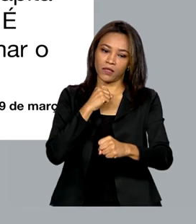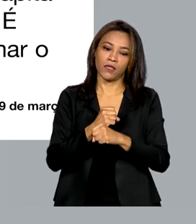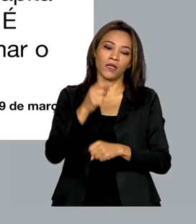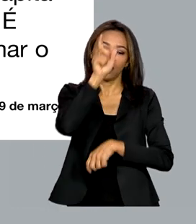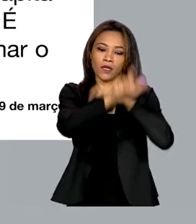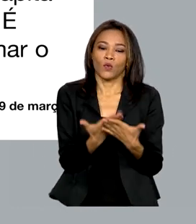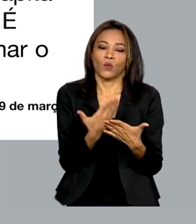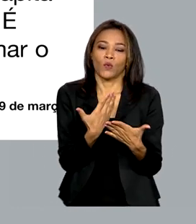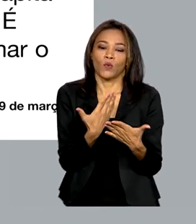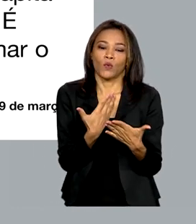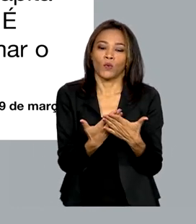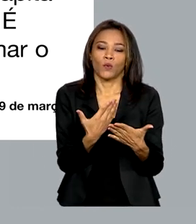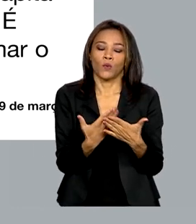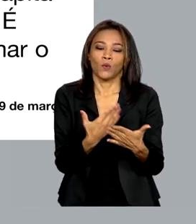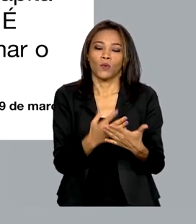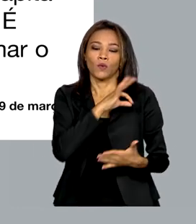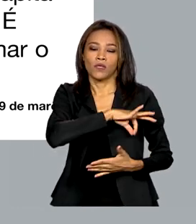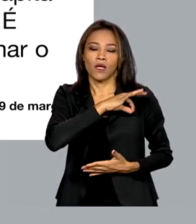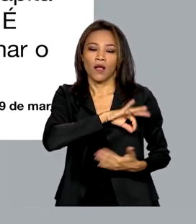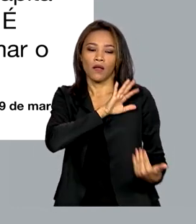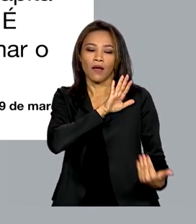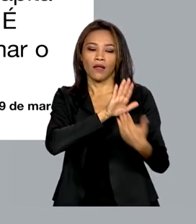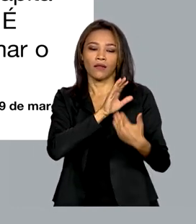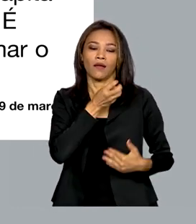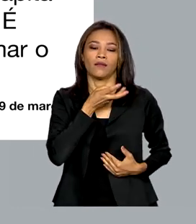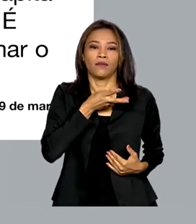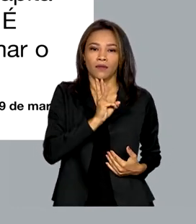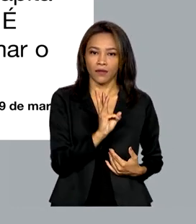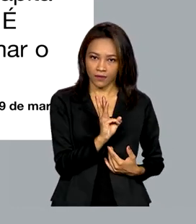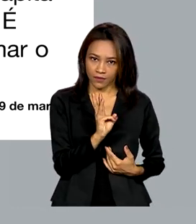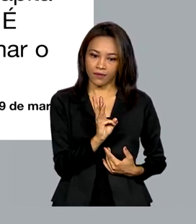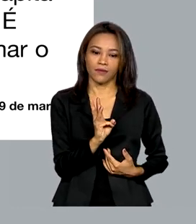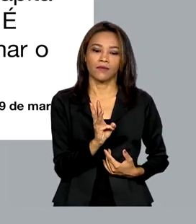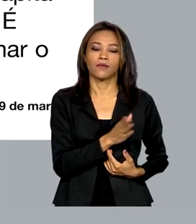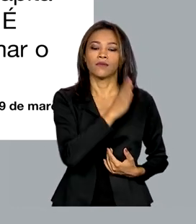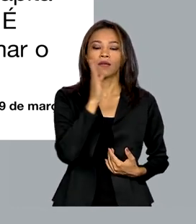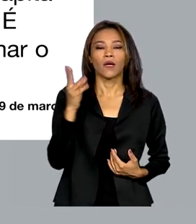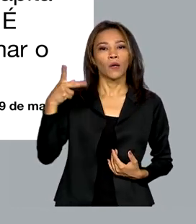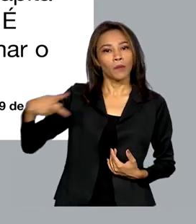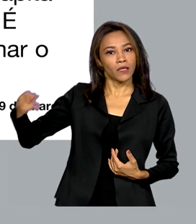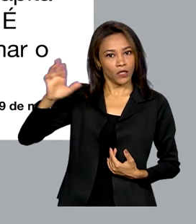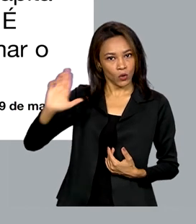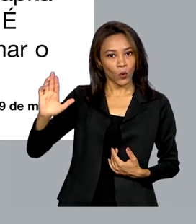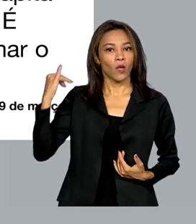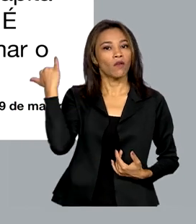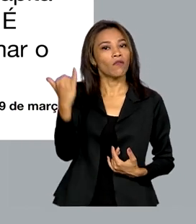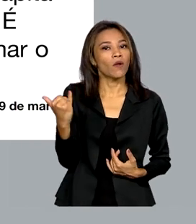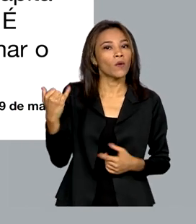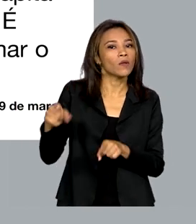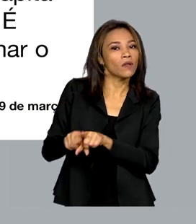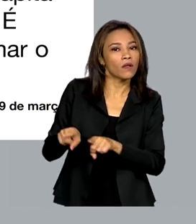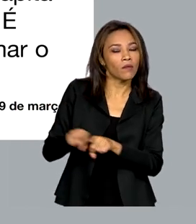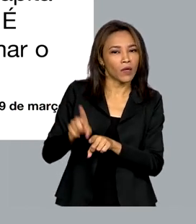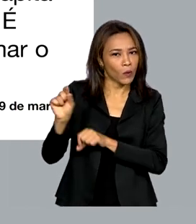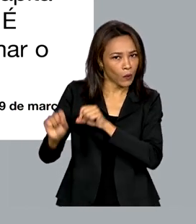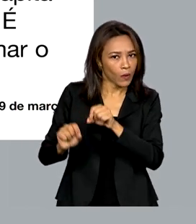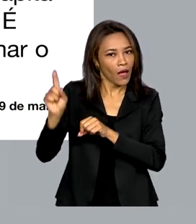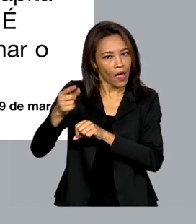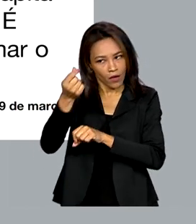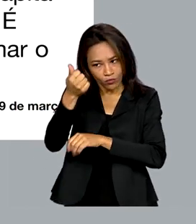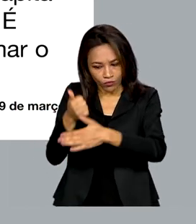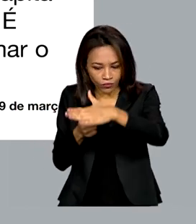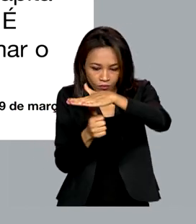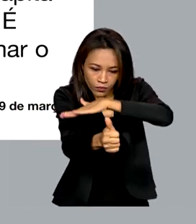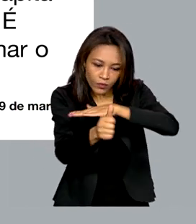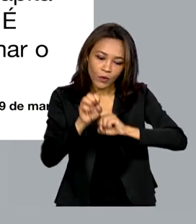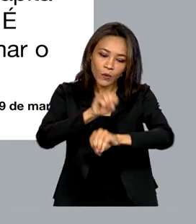com renda bruta de até três salários mínimos o presidente Lula reafirmou ainda que é com investimento na educação